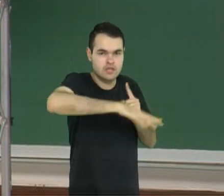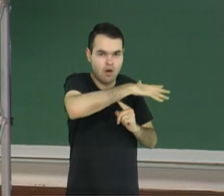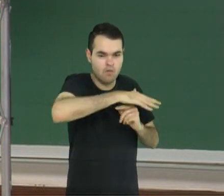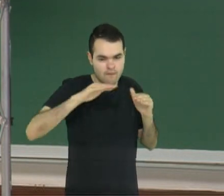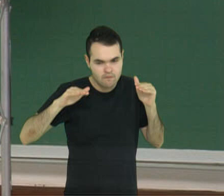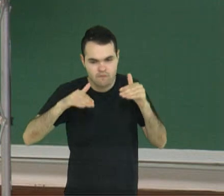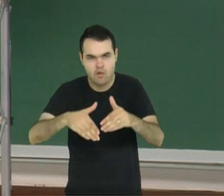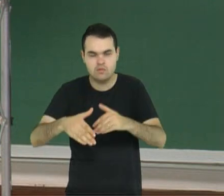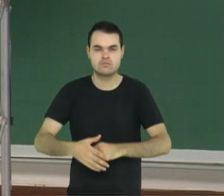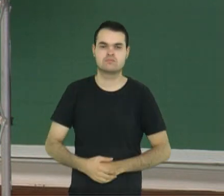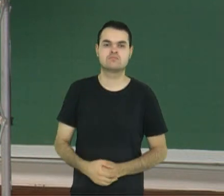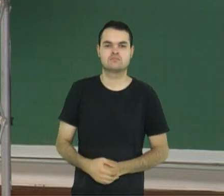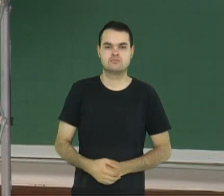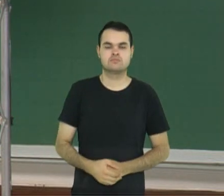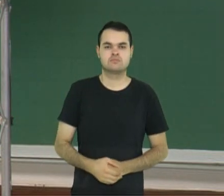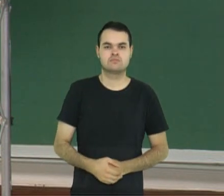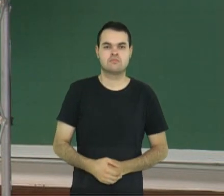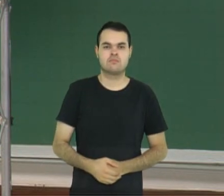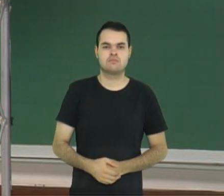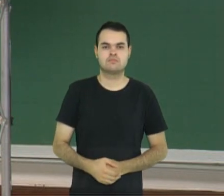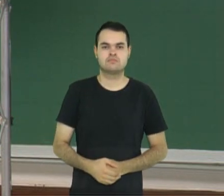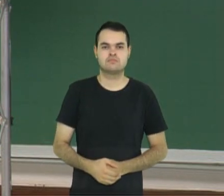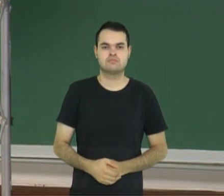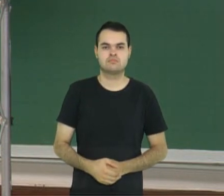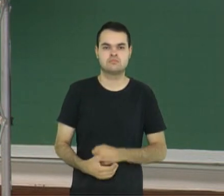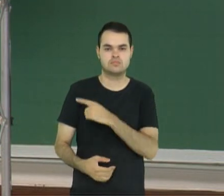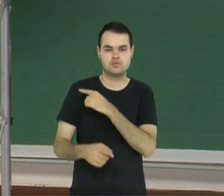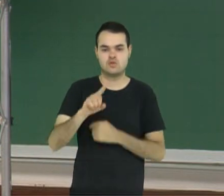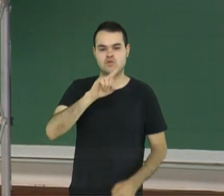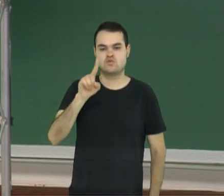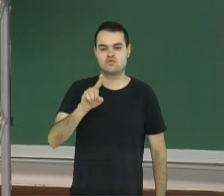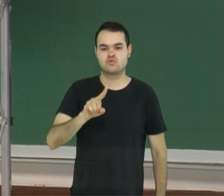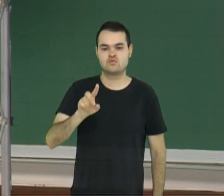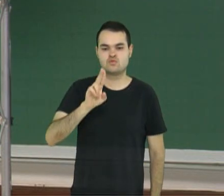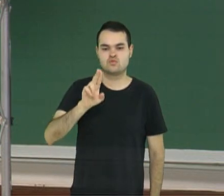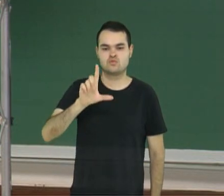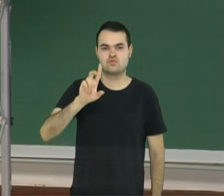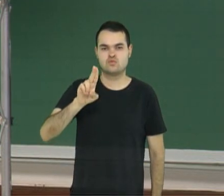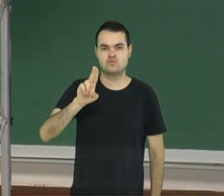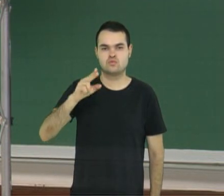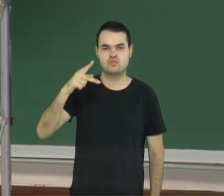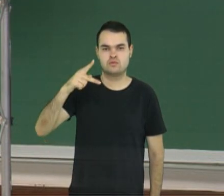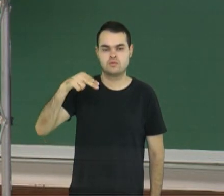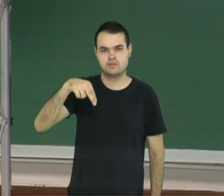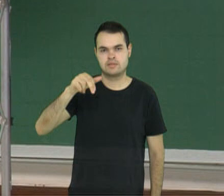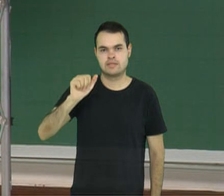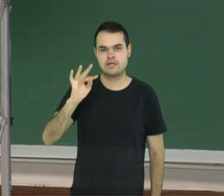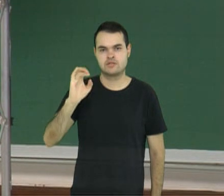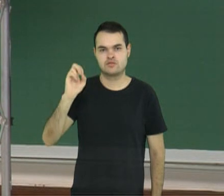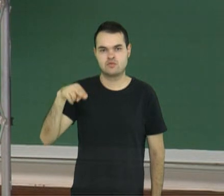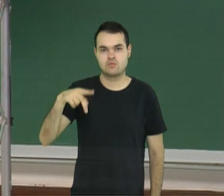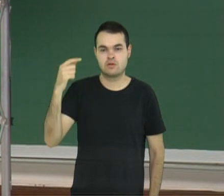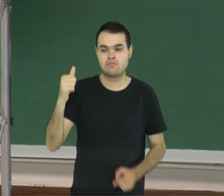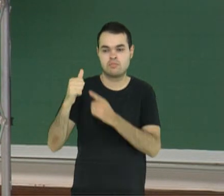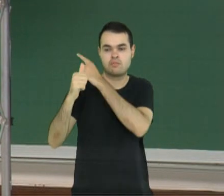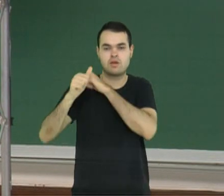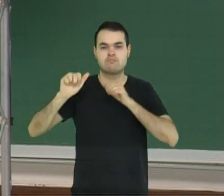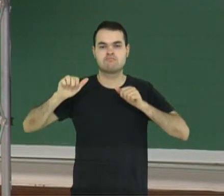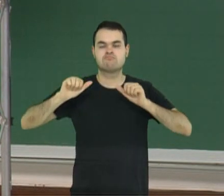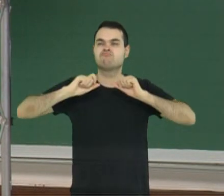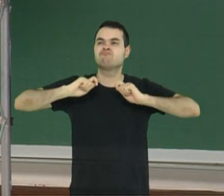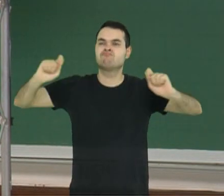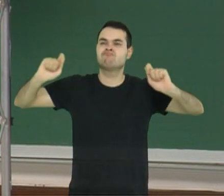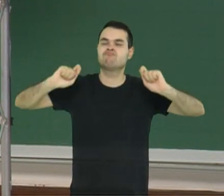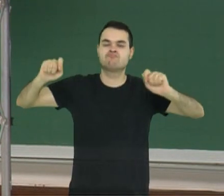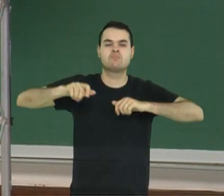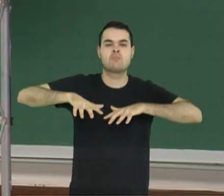movimento. E vocês estão vendo que está aparecendo ali Zulu Nation. Zulu Nation foi a primeira manifestação que trouxe o